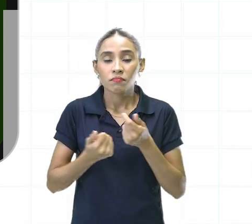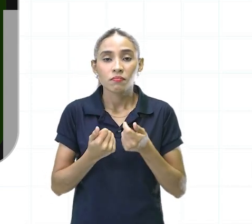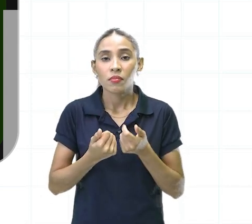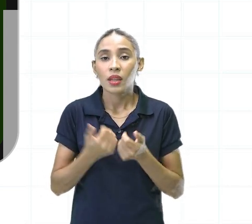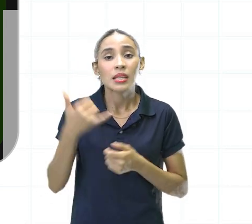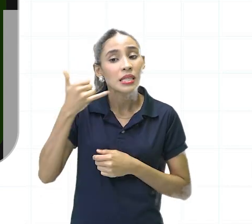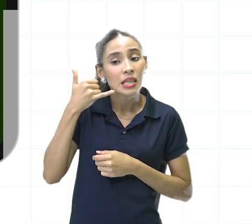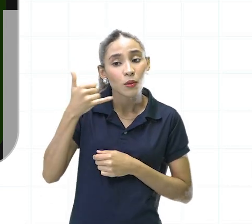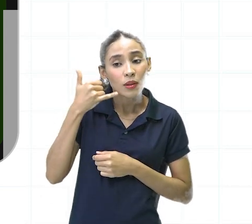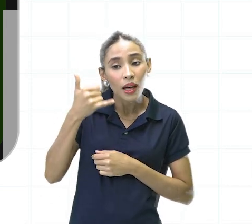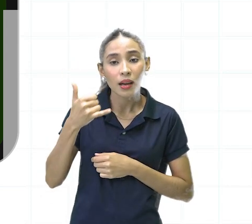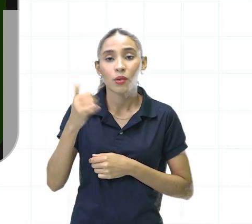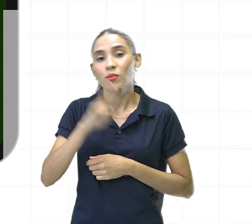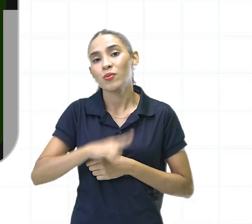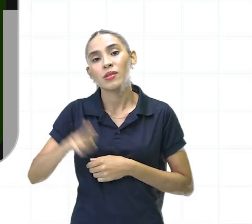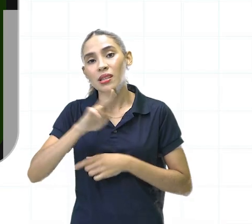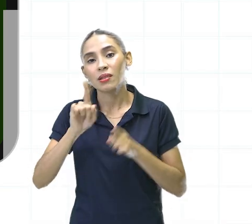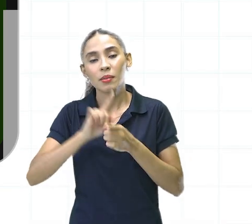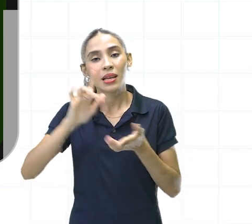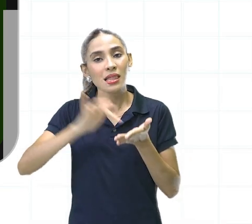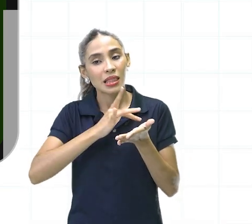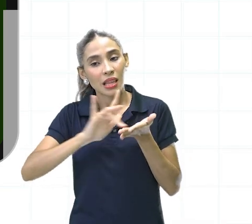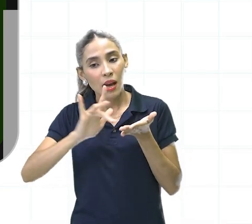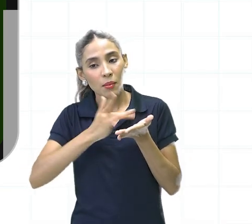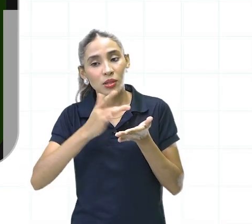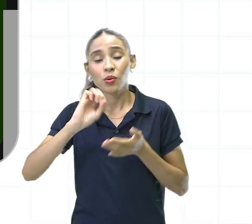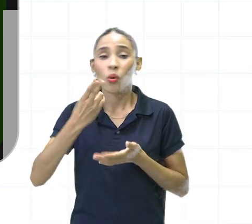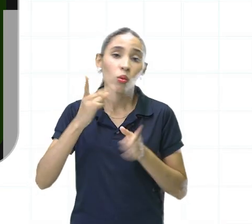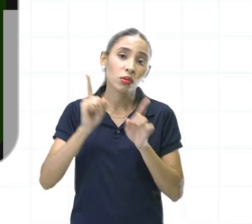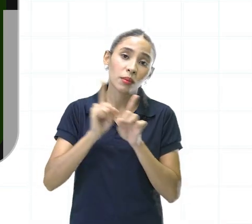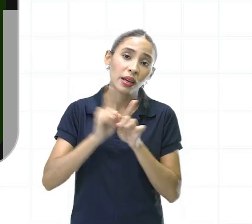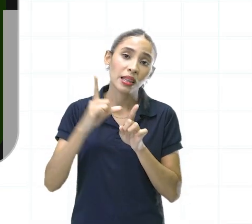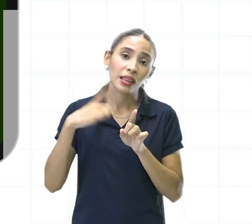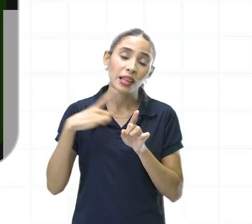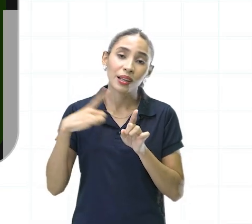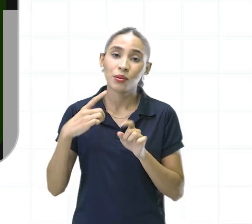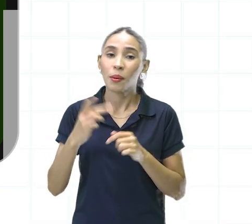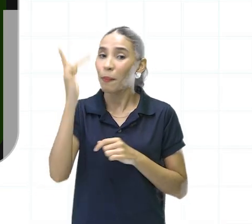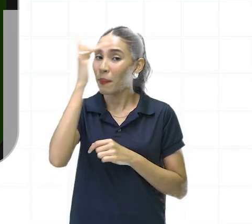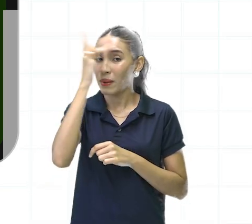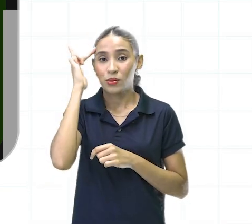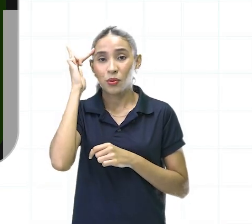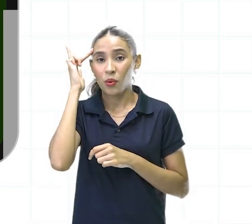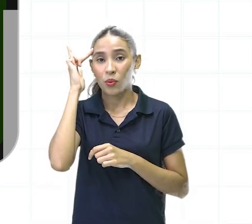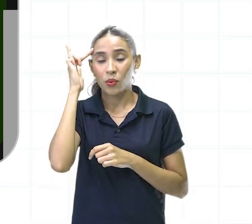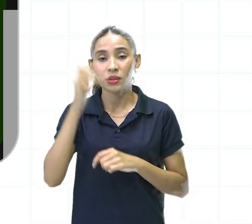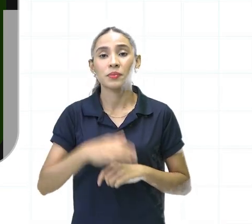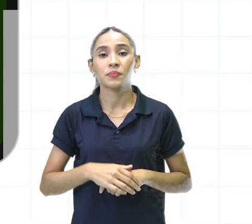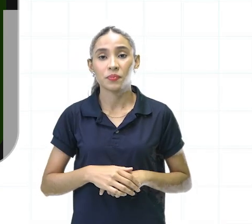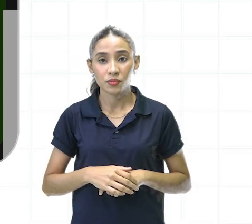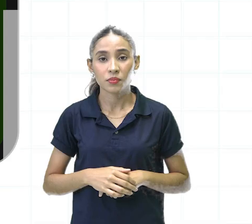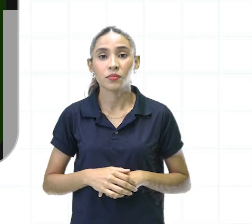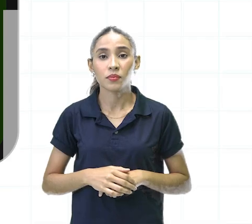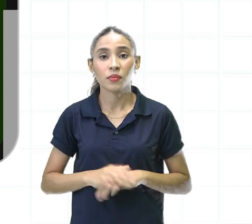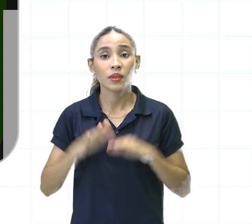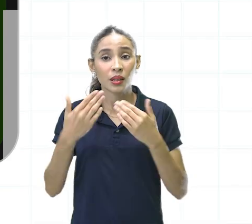de no celular, utilizando o tablet, ou tendo